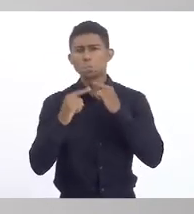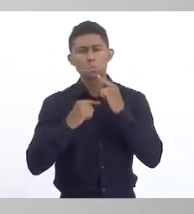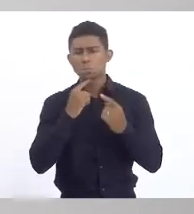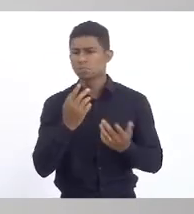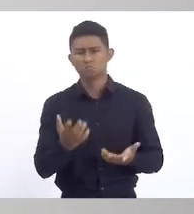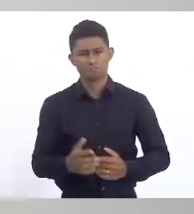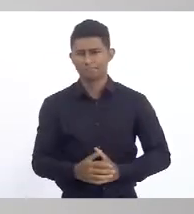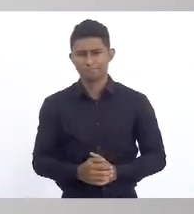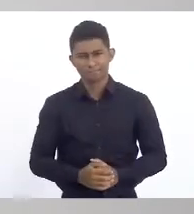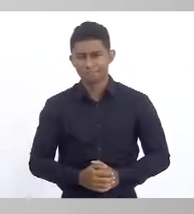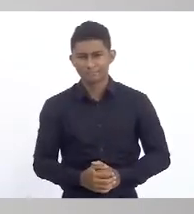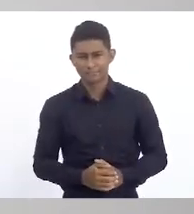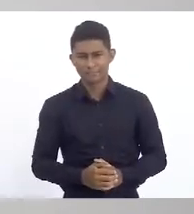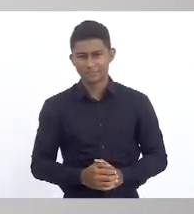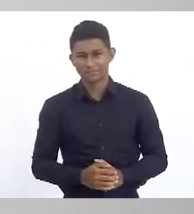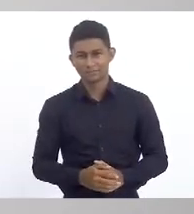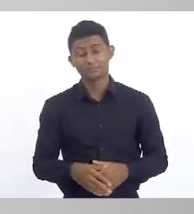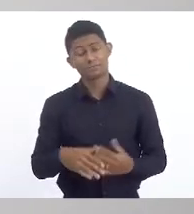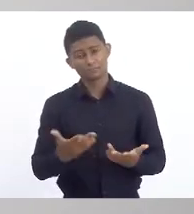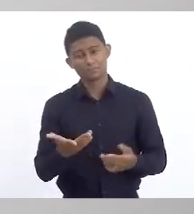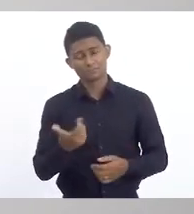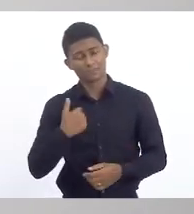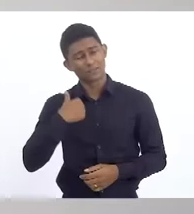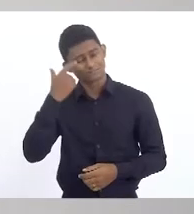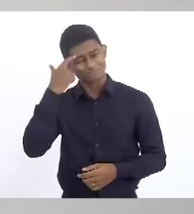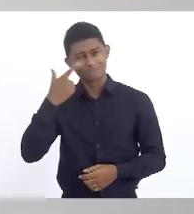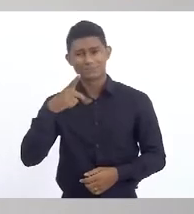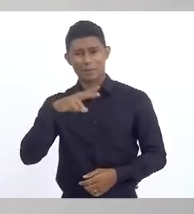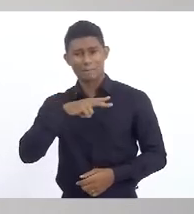interpretação, é que, em particular, essas